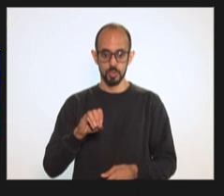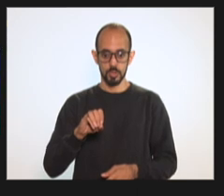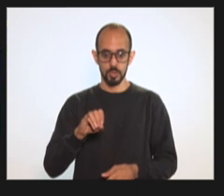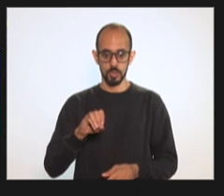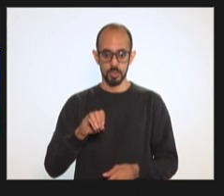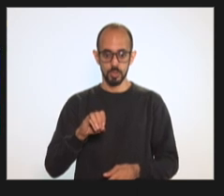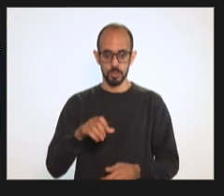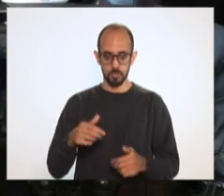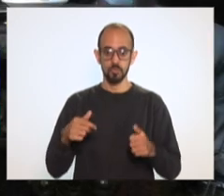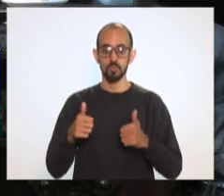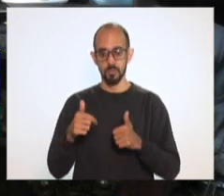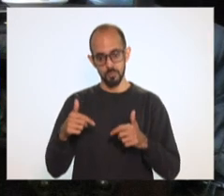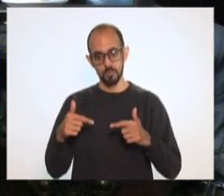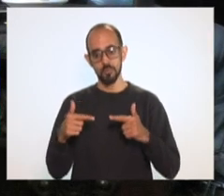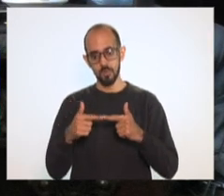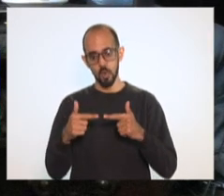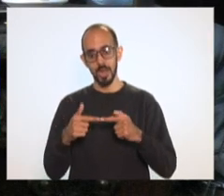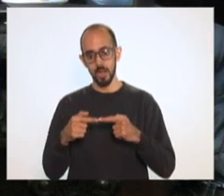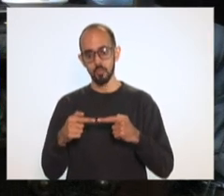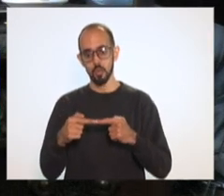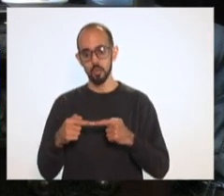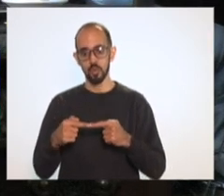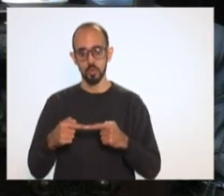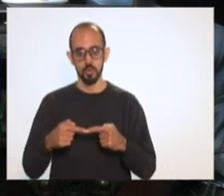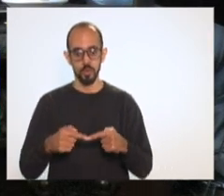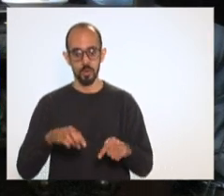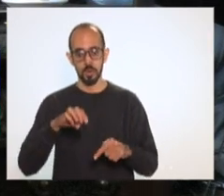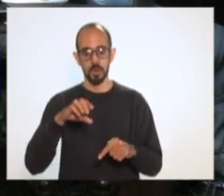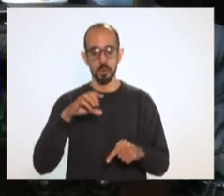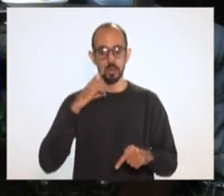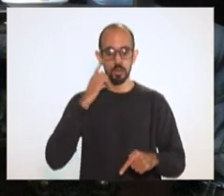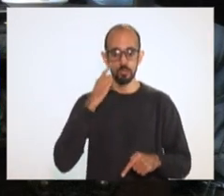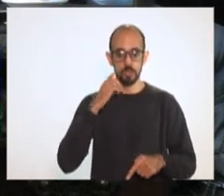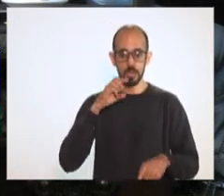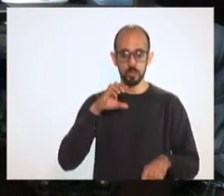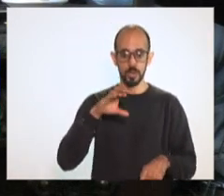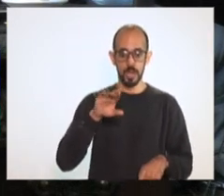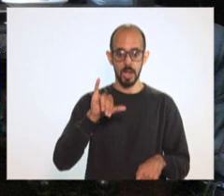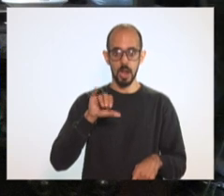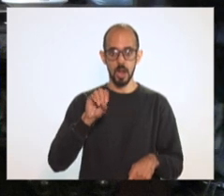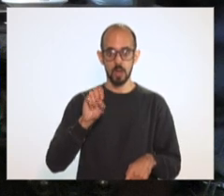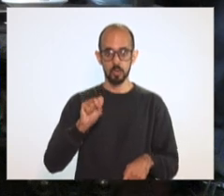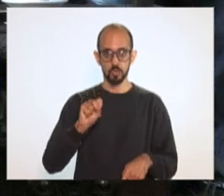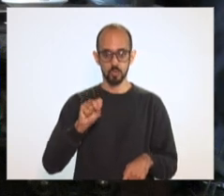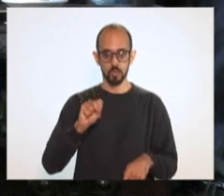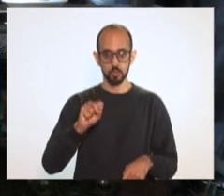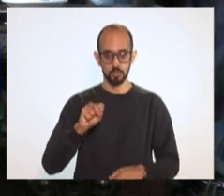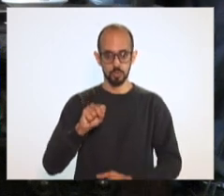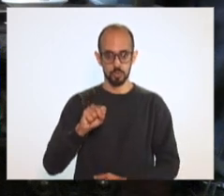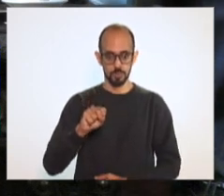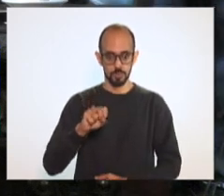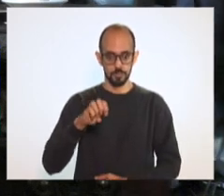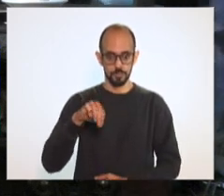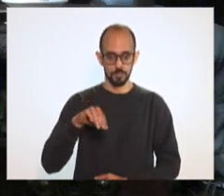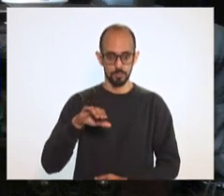presidente. Ninguém pediu, não está aqui o Carlos Macedo, mas comissão...